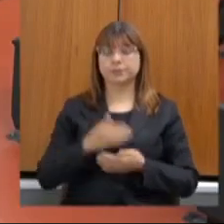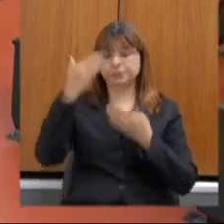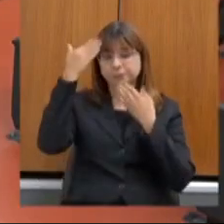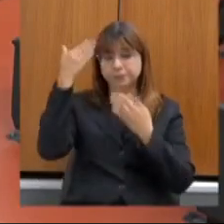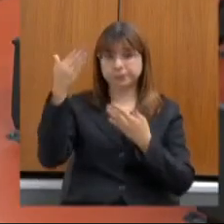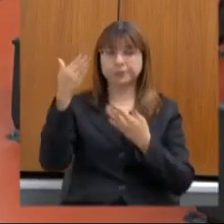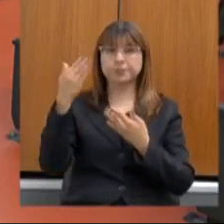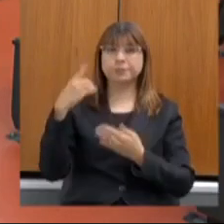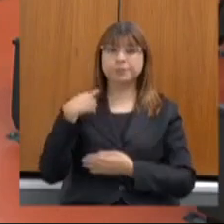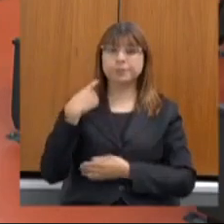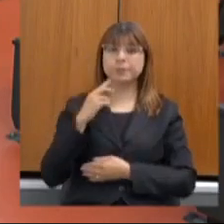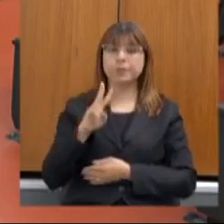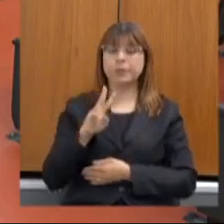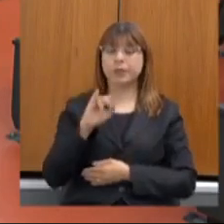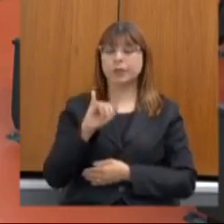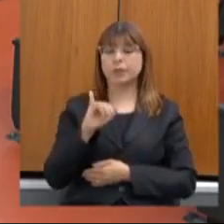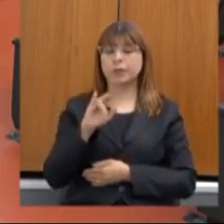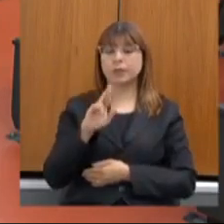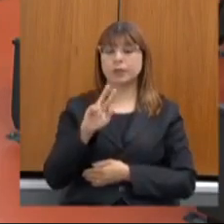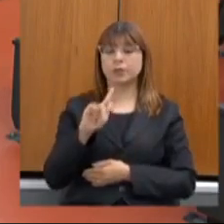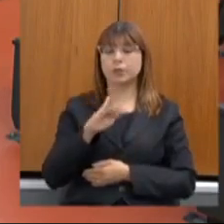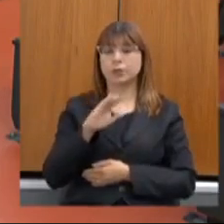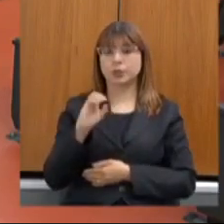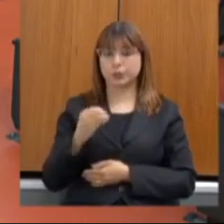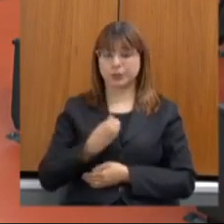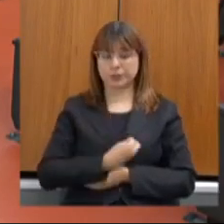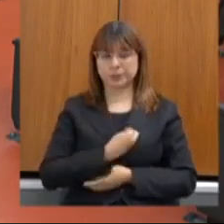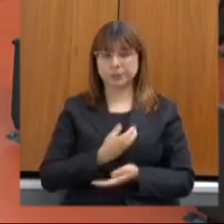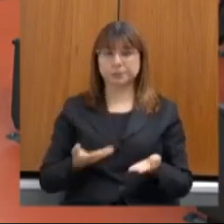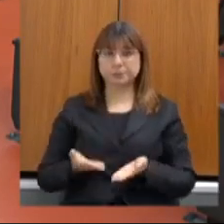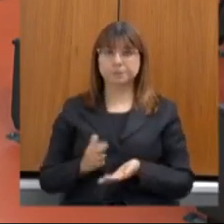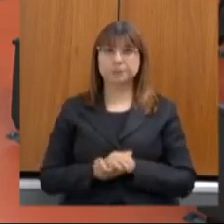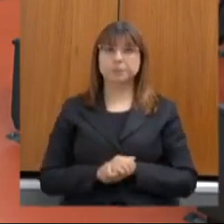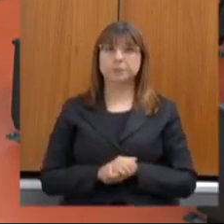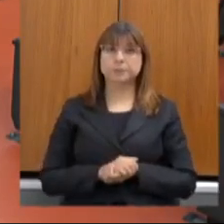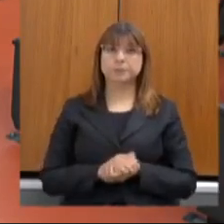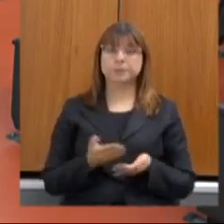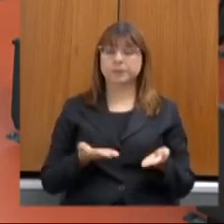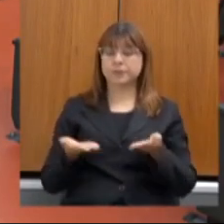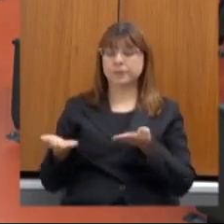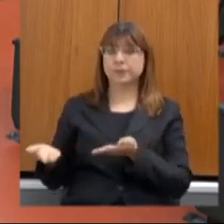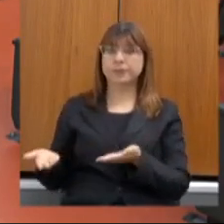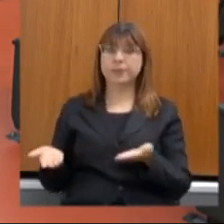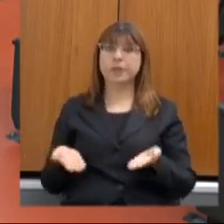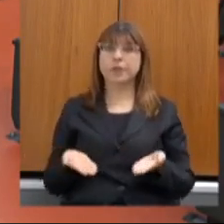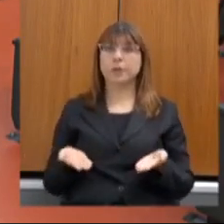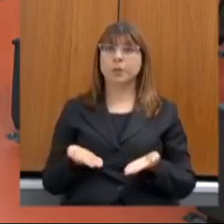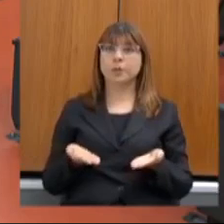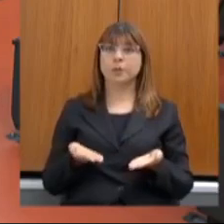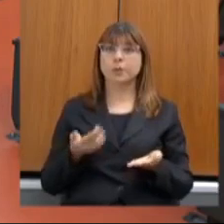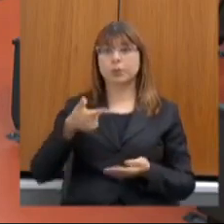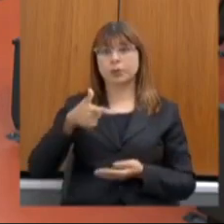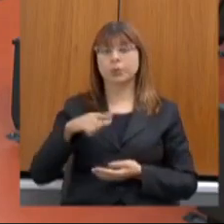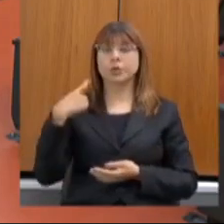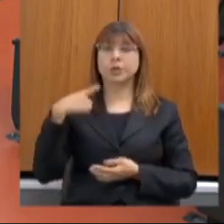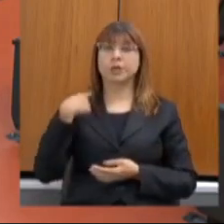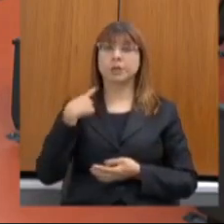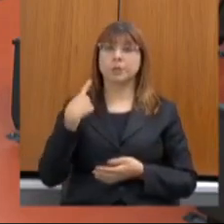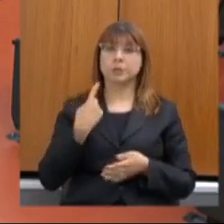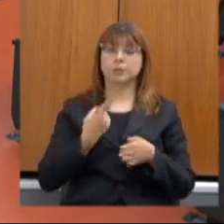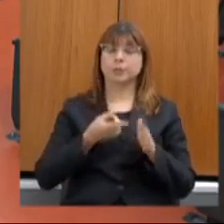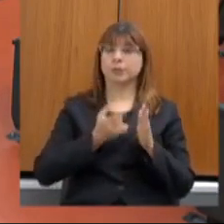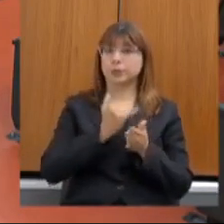obrigado Deputado Virgílio Guimarães pela participação passo agora a palavra para mais um deputado